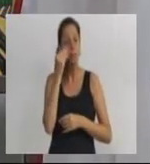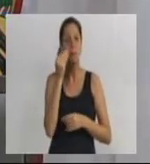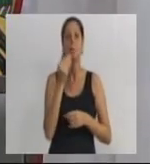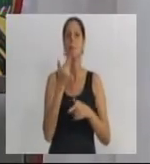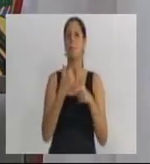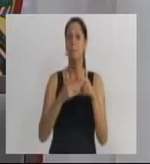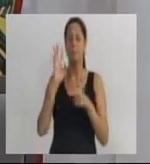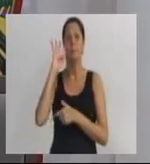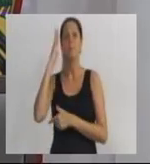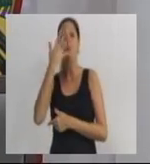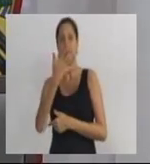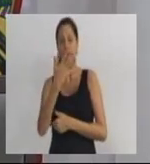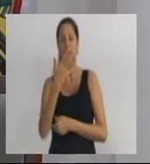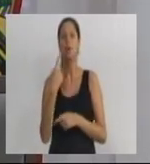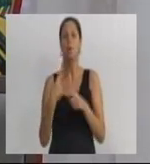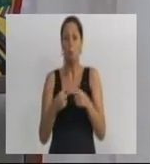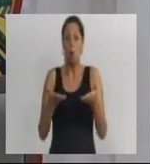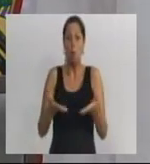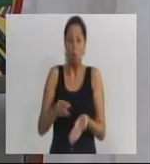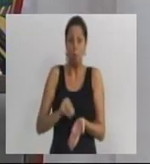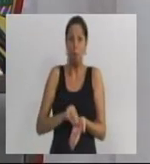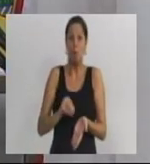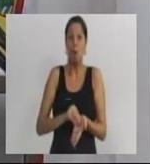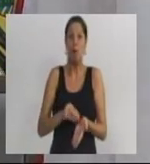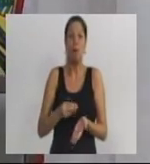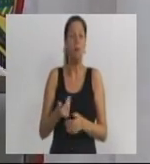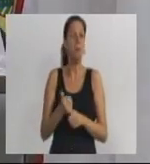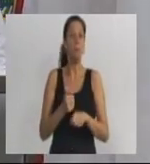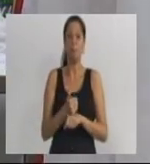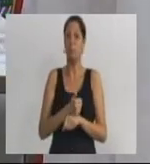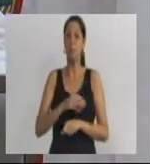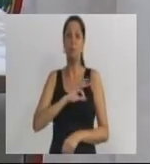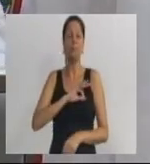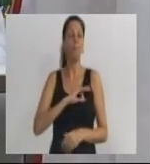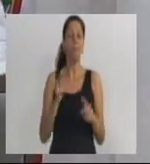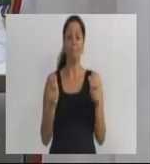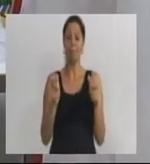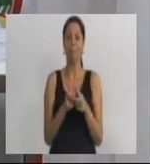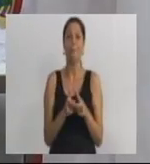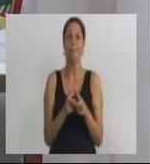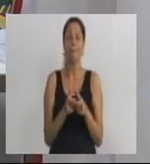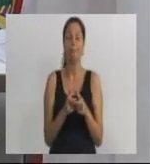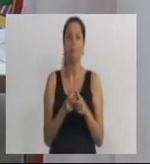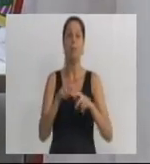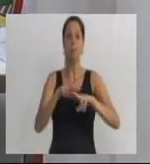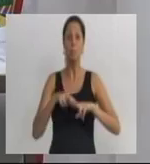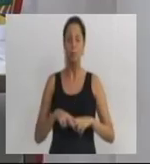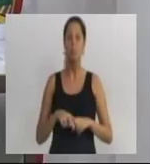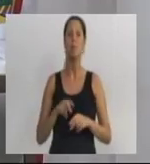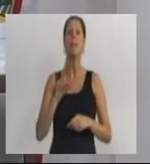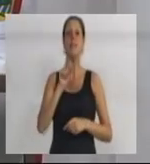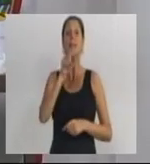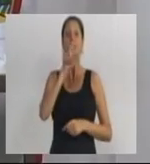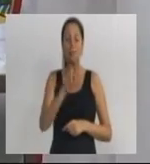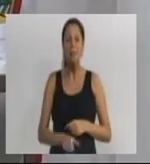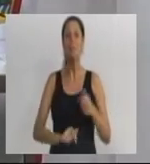que os aflige em via de consequência, isso alcança também toda a